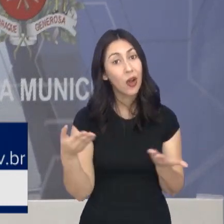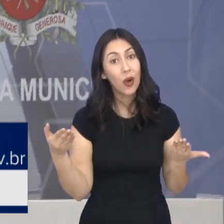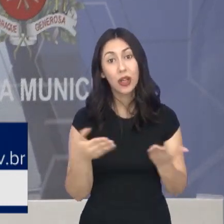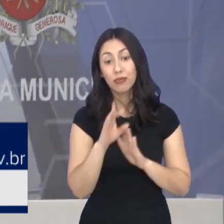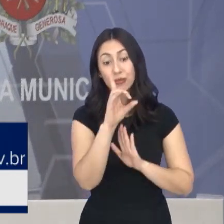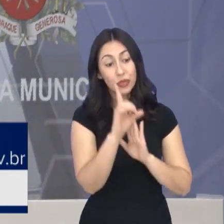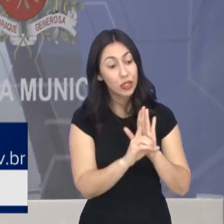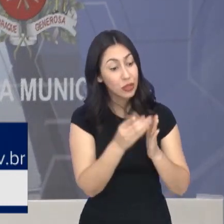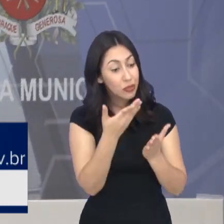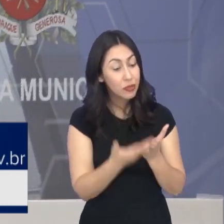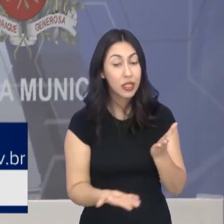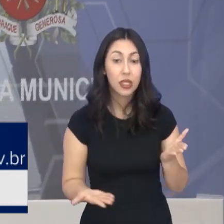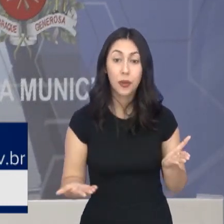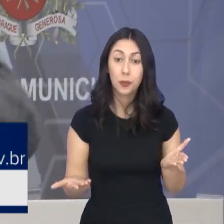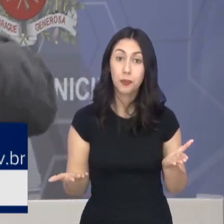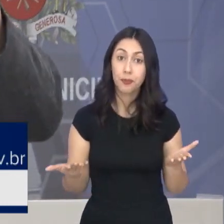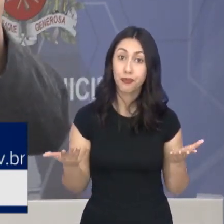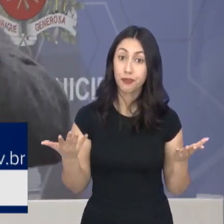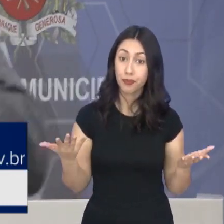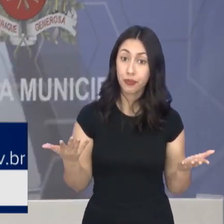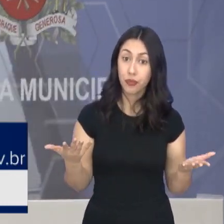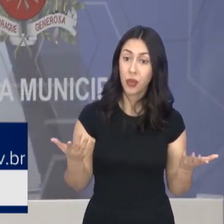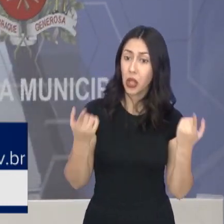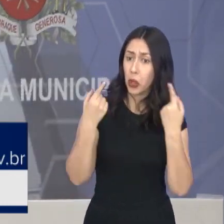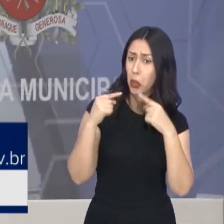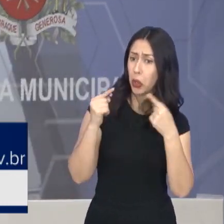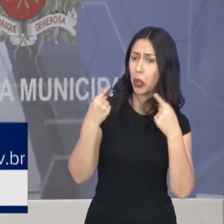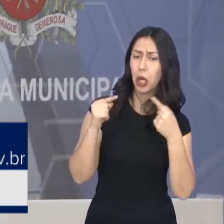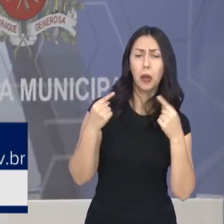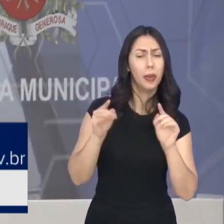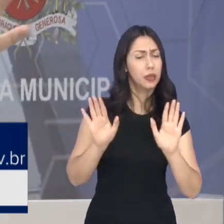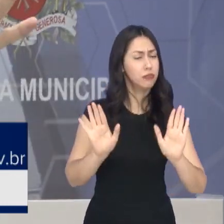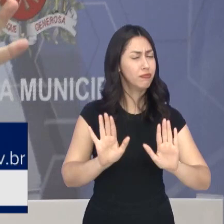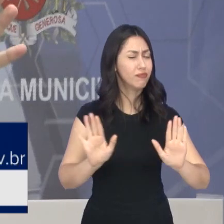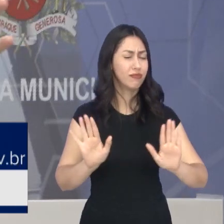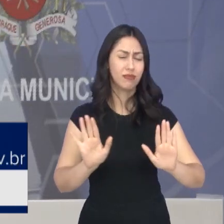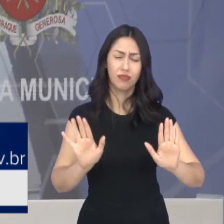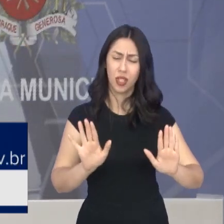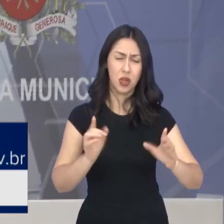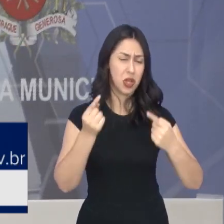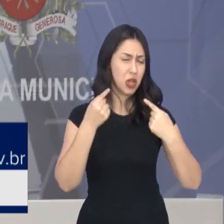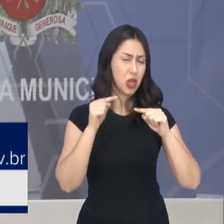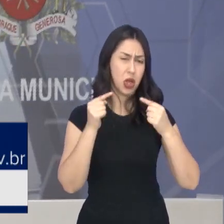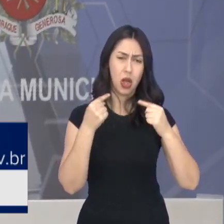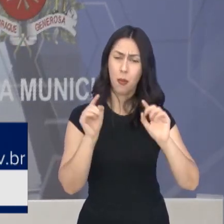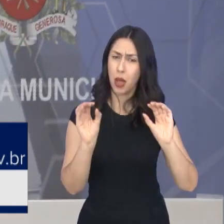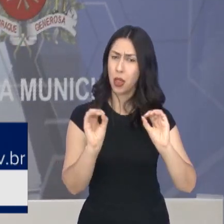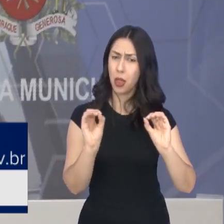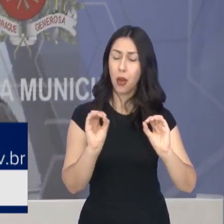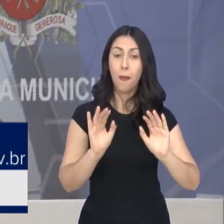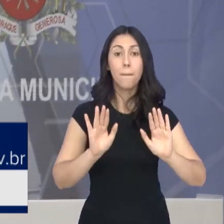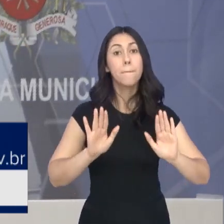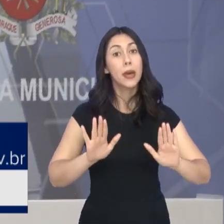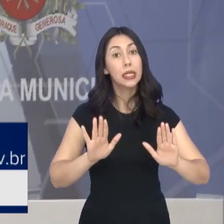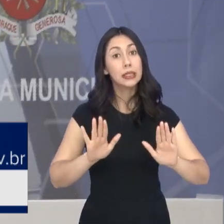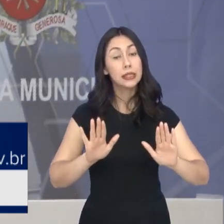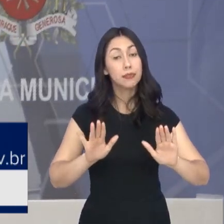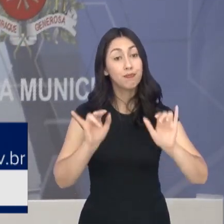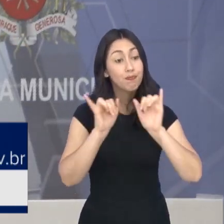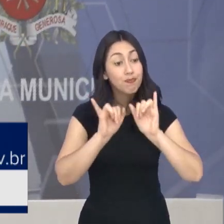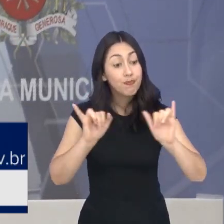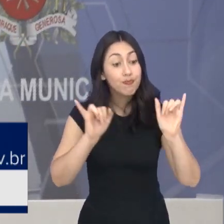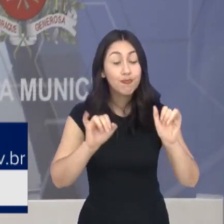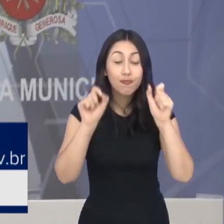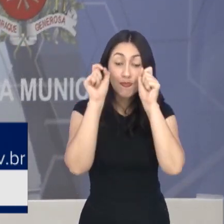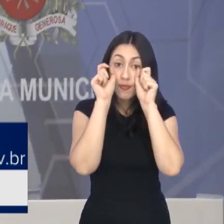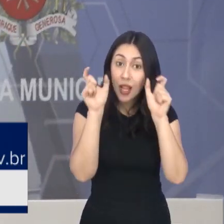direito ao atendimento. Aqui não é nenhuma crítica, né? É longe de criticar, mas é alertar. Eu acredito